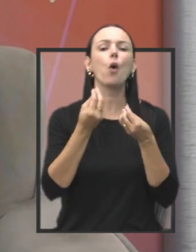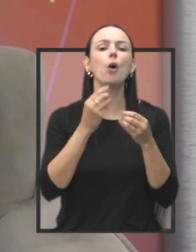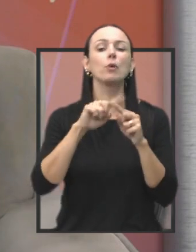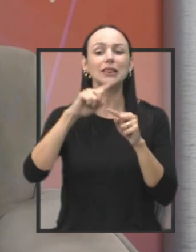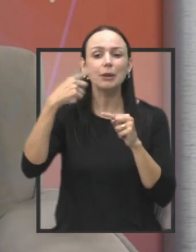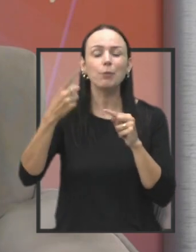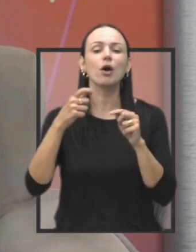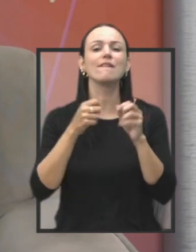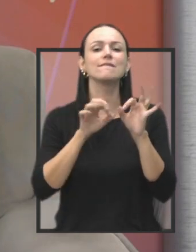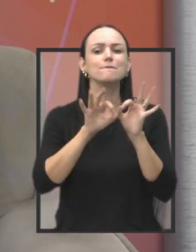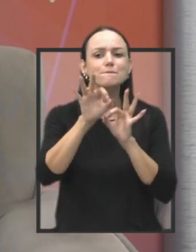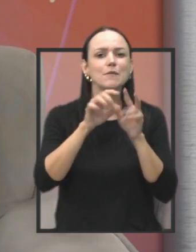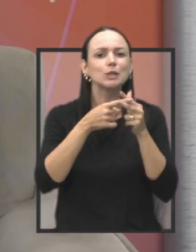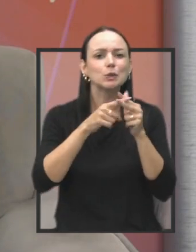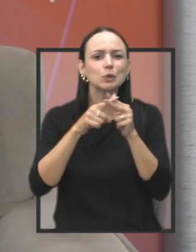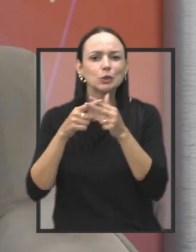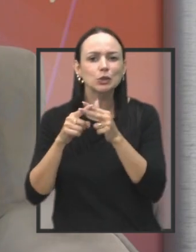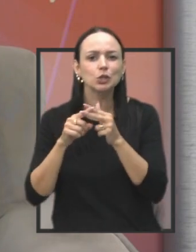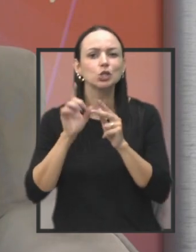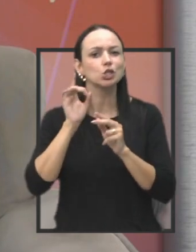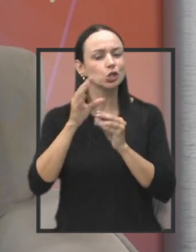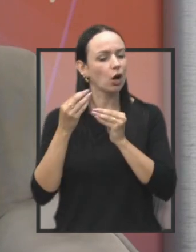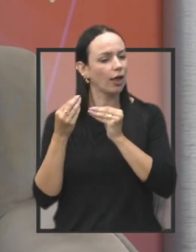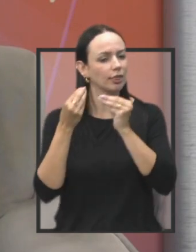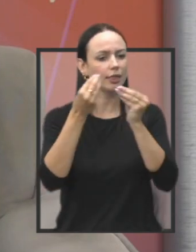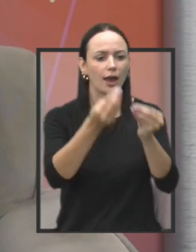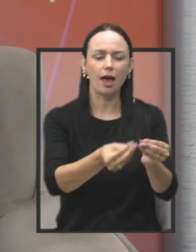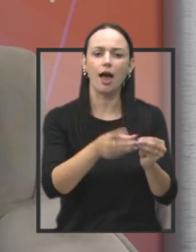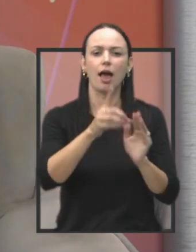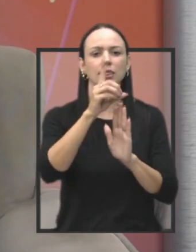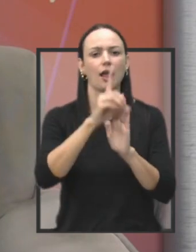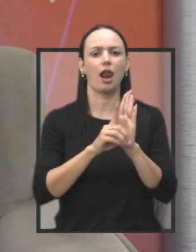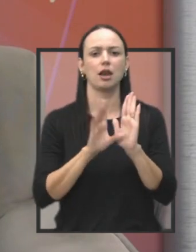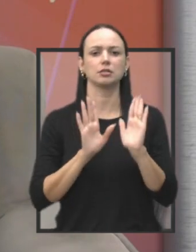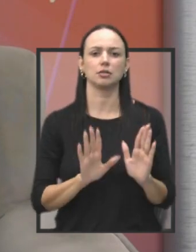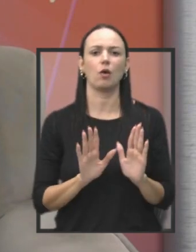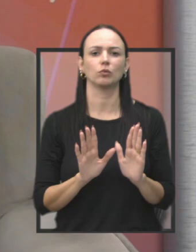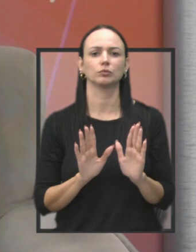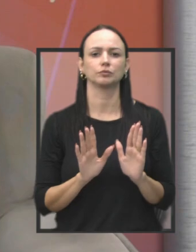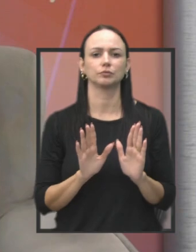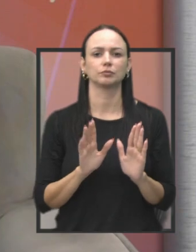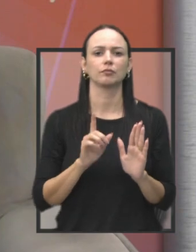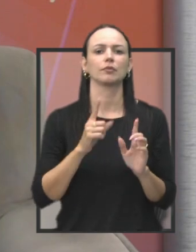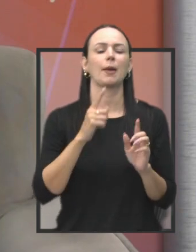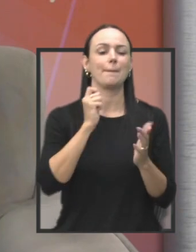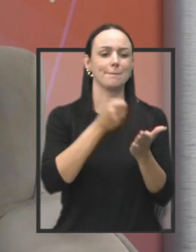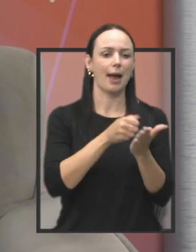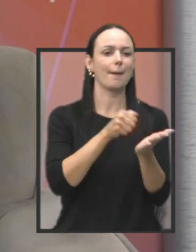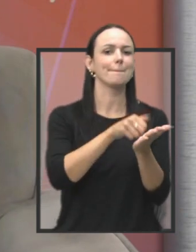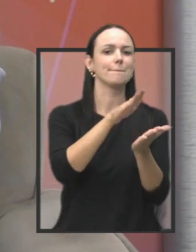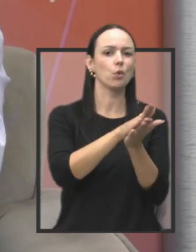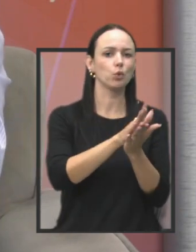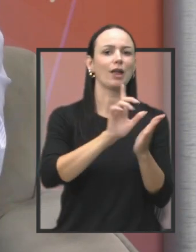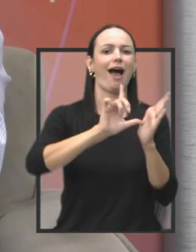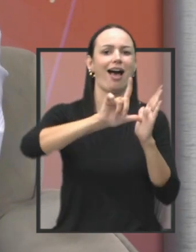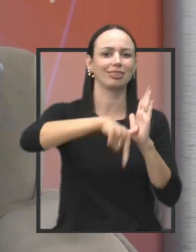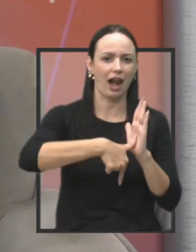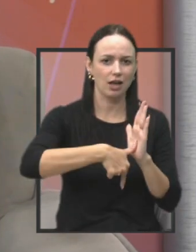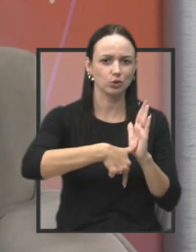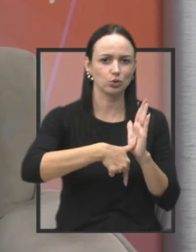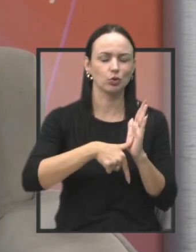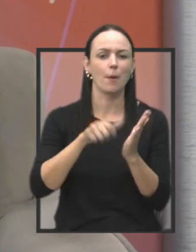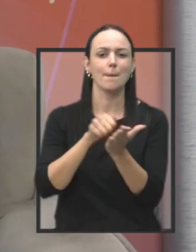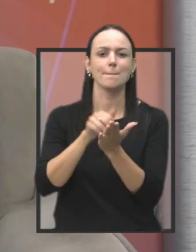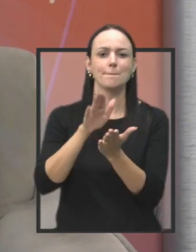regulariza? Somente com a entrega da declaração. E aí, o que ocorre é multa por atraso na entrega, multa mínima